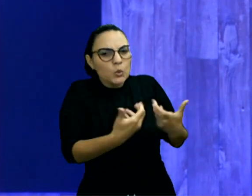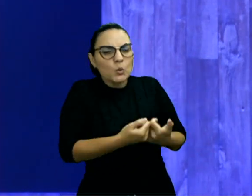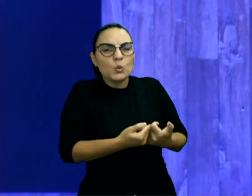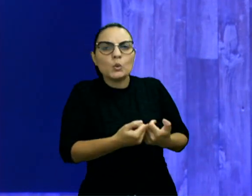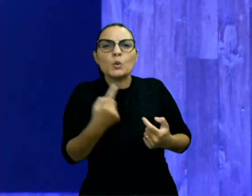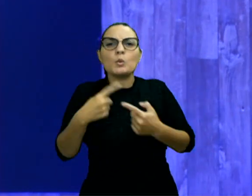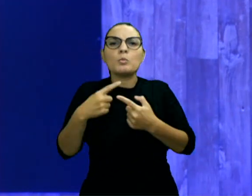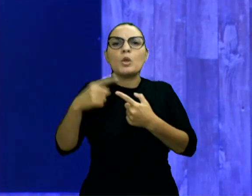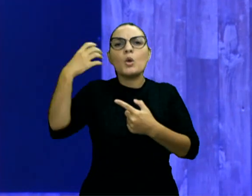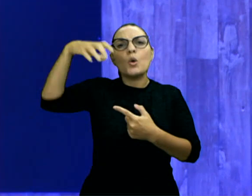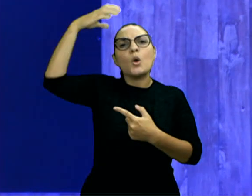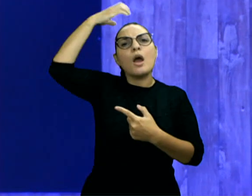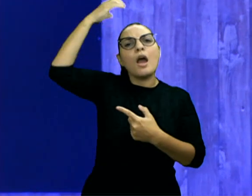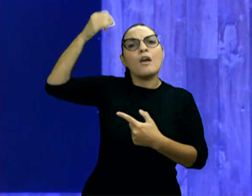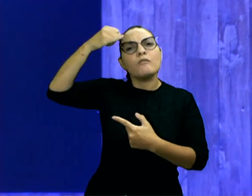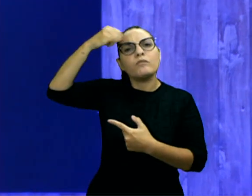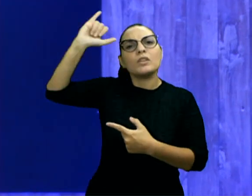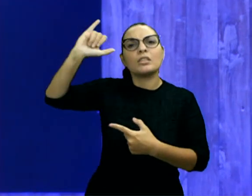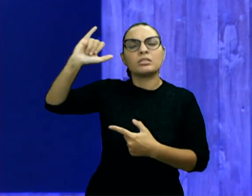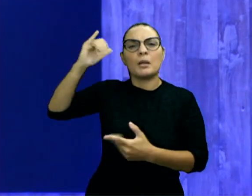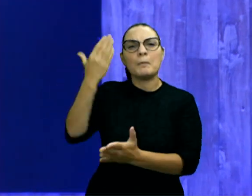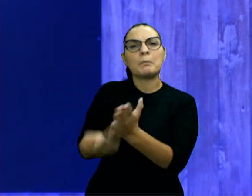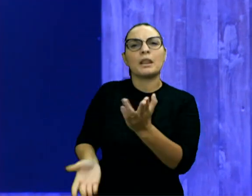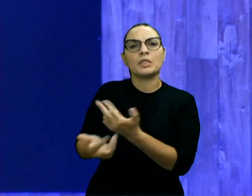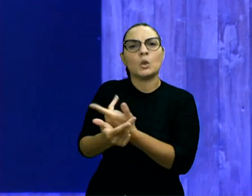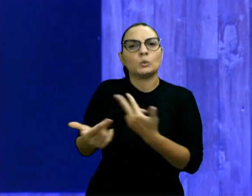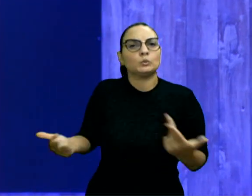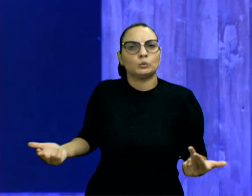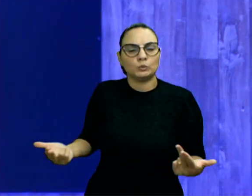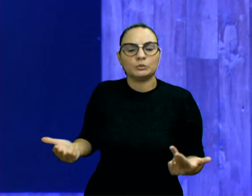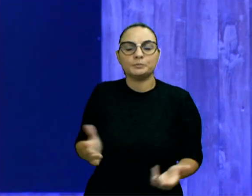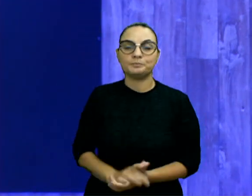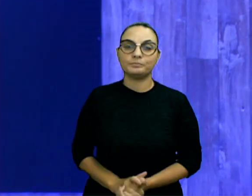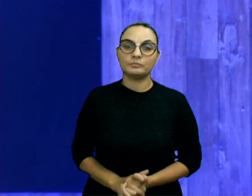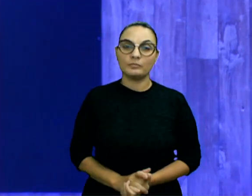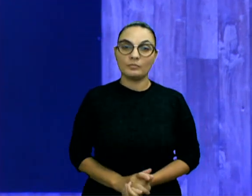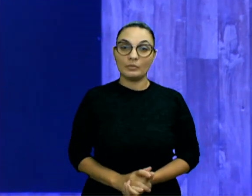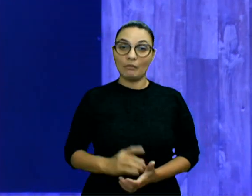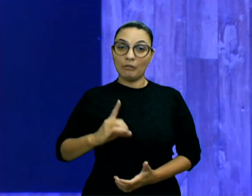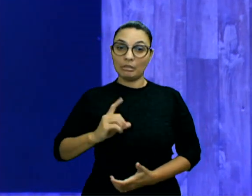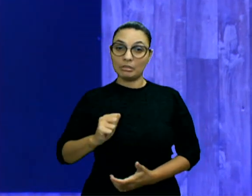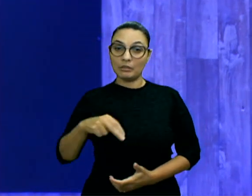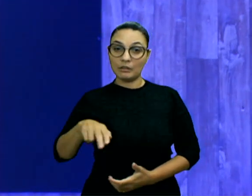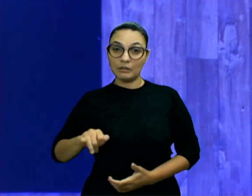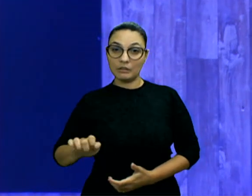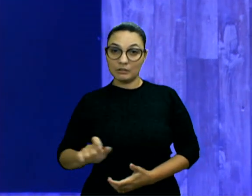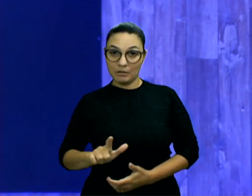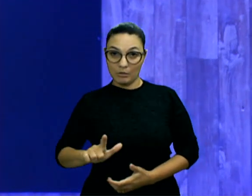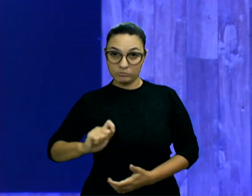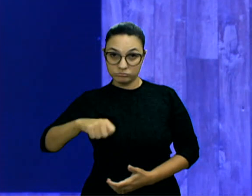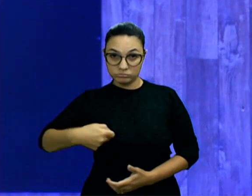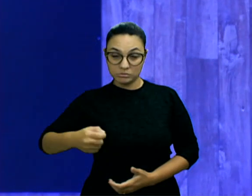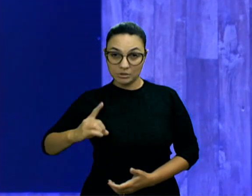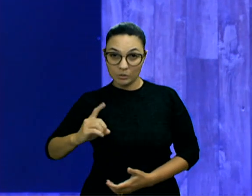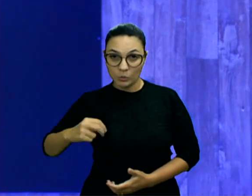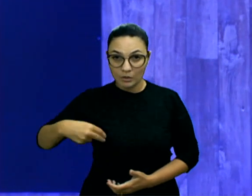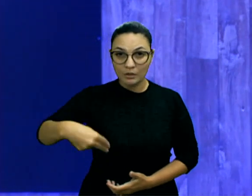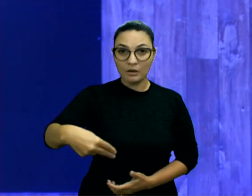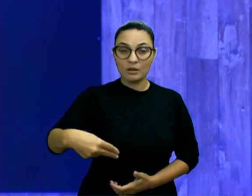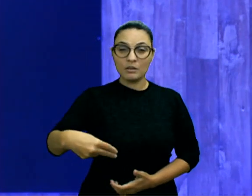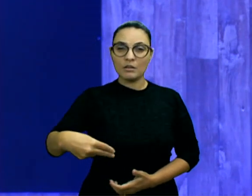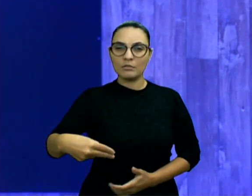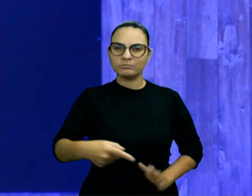para que o rei não sofresse nenhuma perda. Ora, Daniel se destacou tanto entre